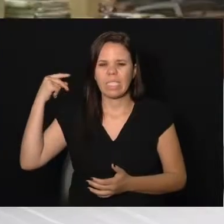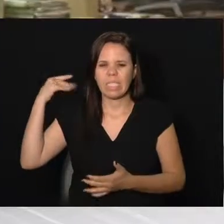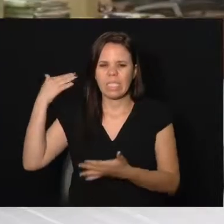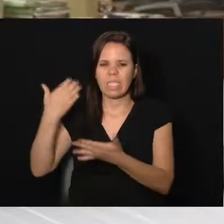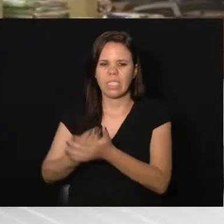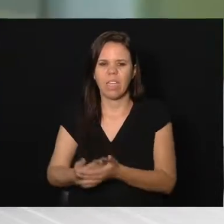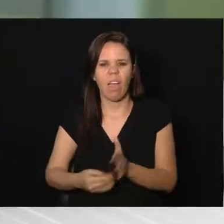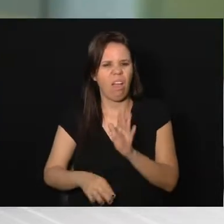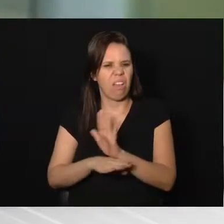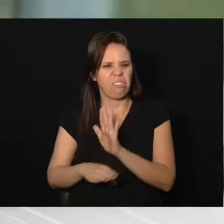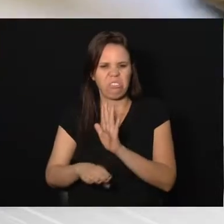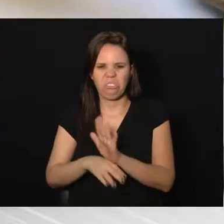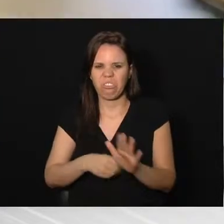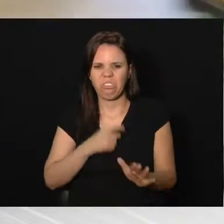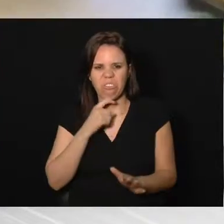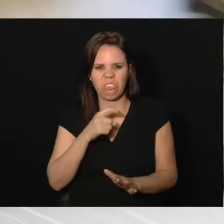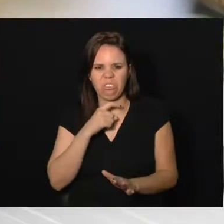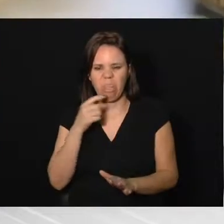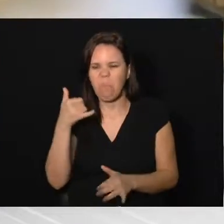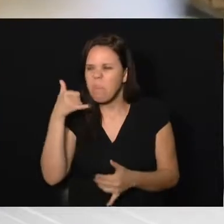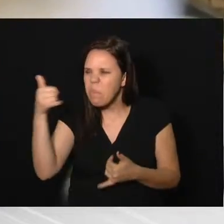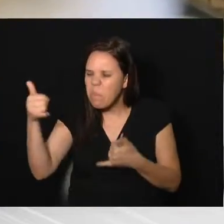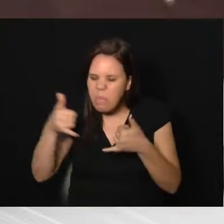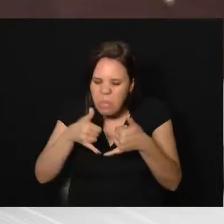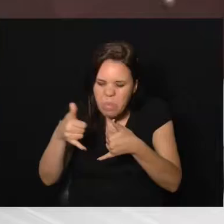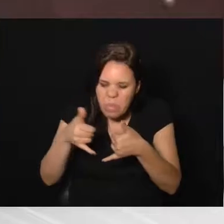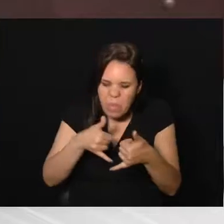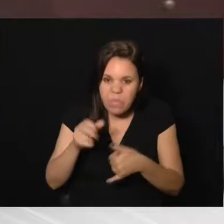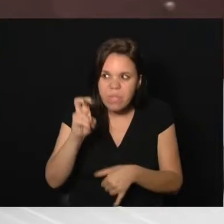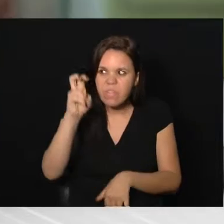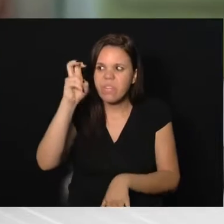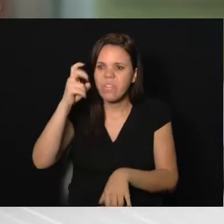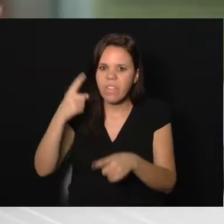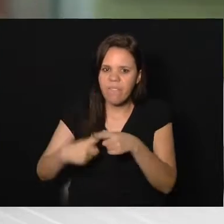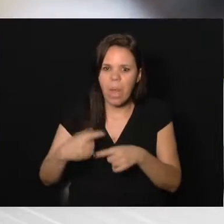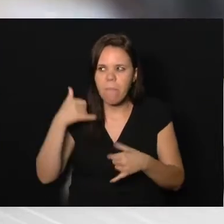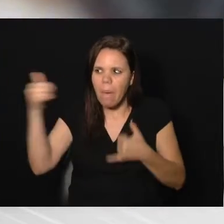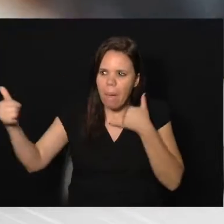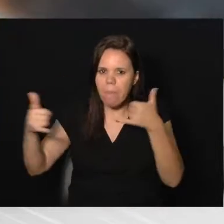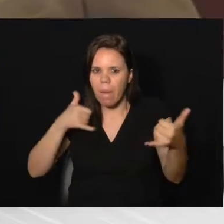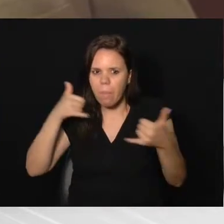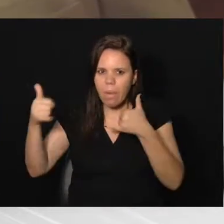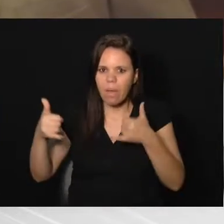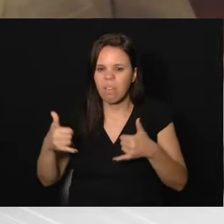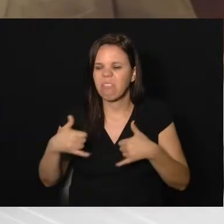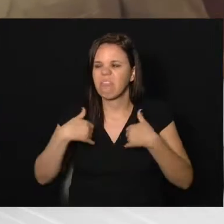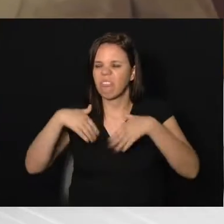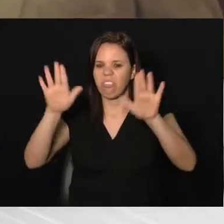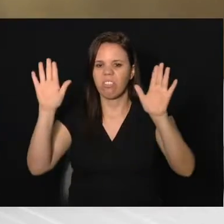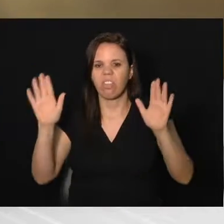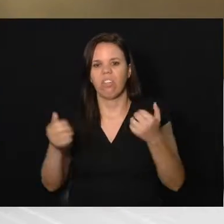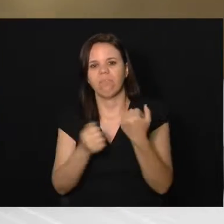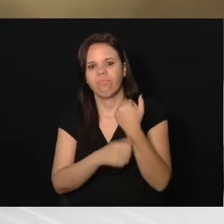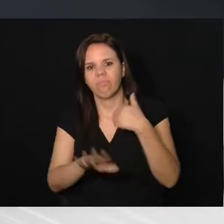ajudar ninguém. Atende o telefone? Tem que esperar dar até o 5º toque. E se for o Dr. Magalhães? Caguei pro Dr. Magalhães.